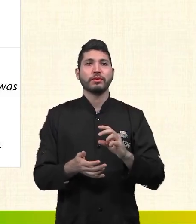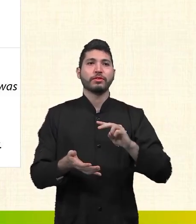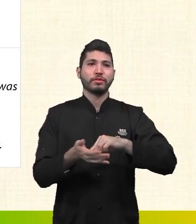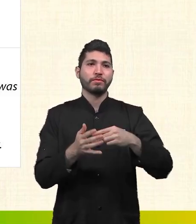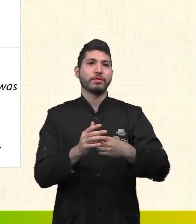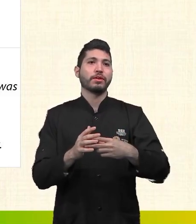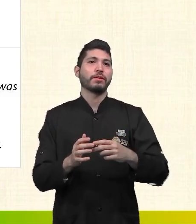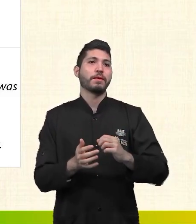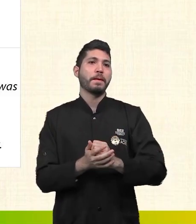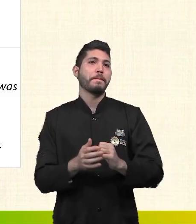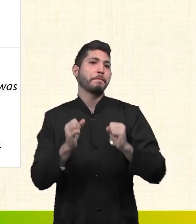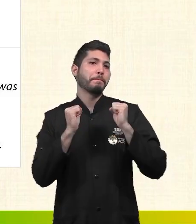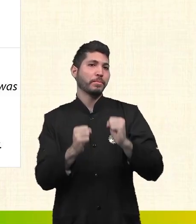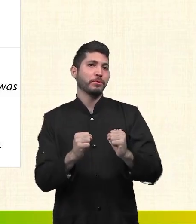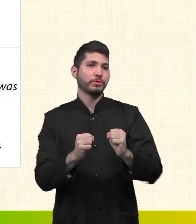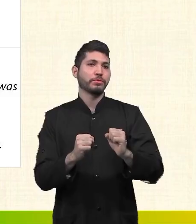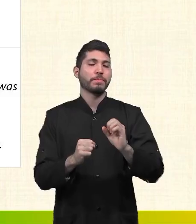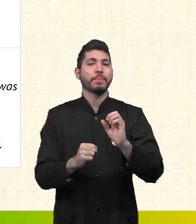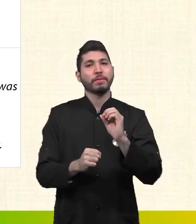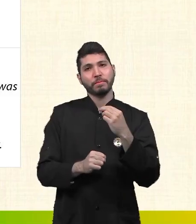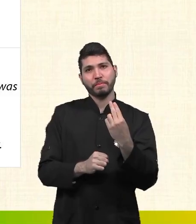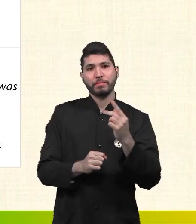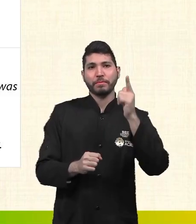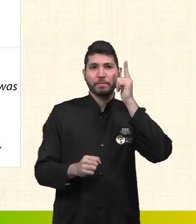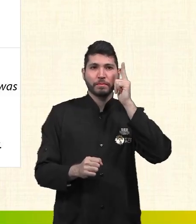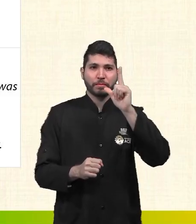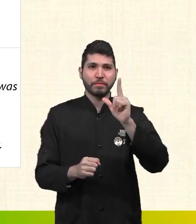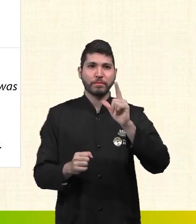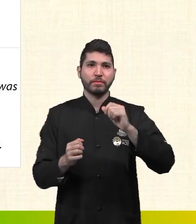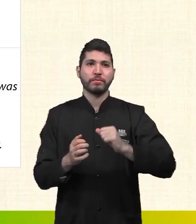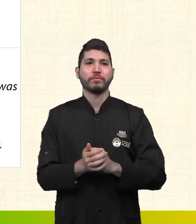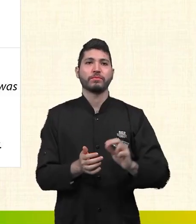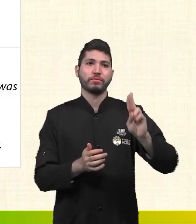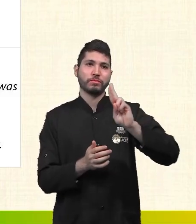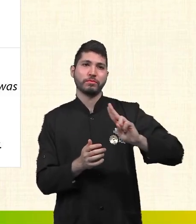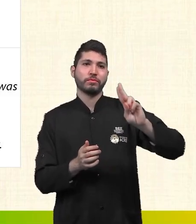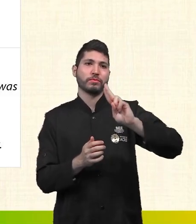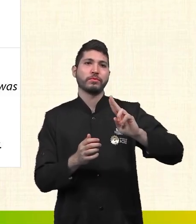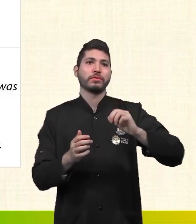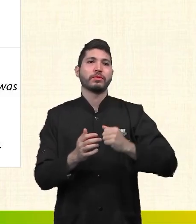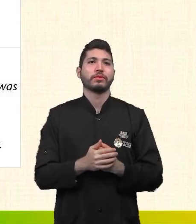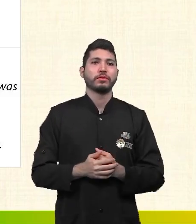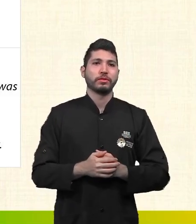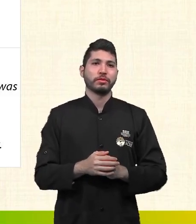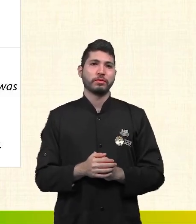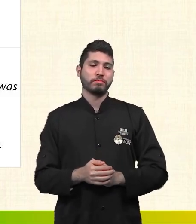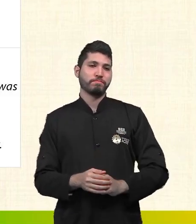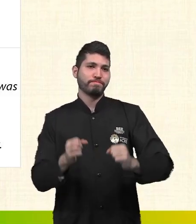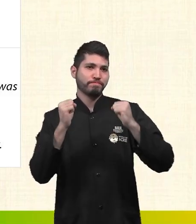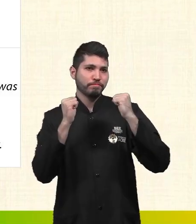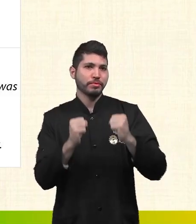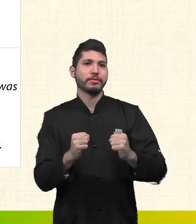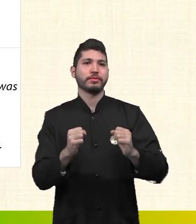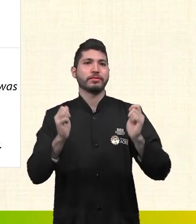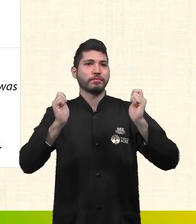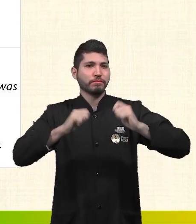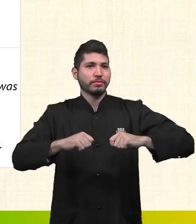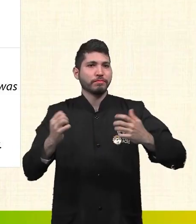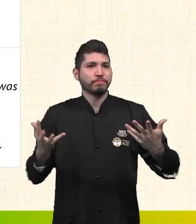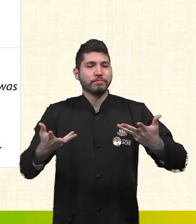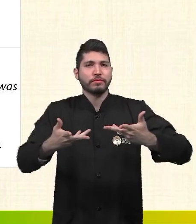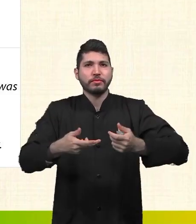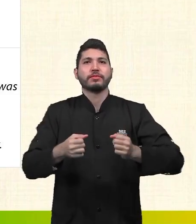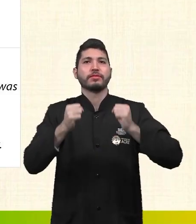consegue. O uso dele, ele expressa permissão, capacidade, habilidade